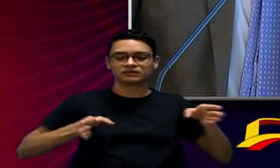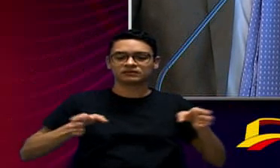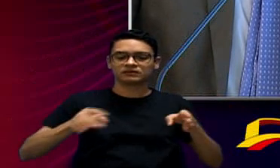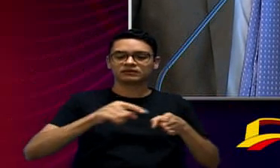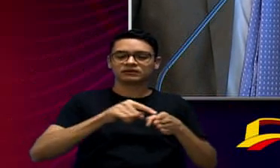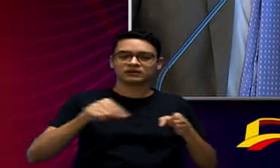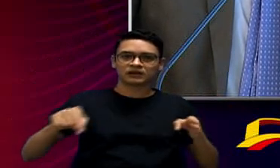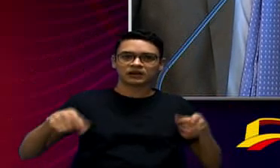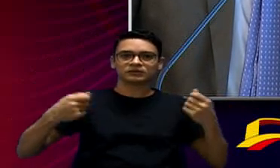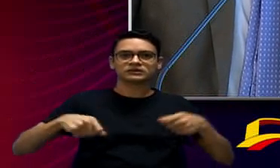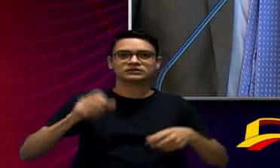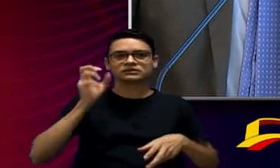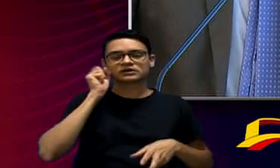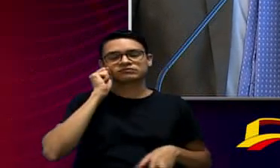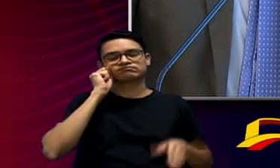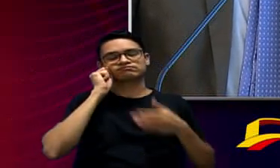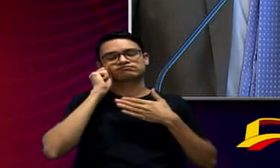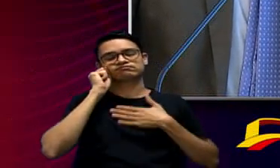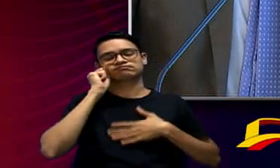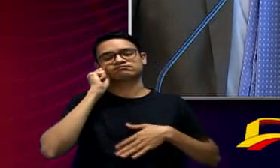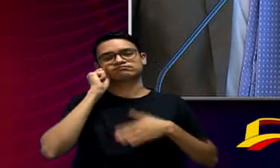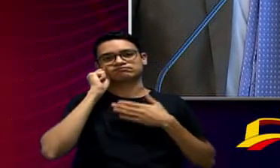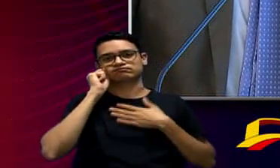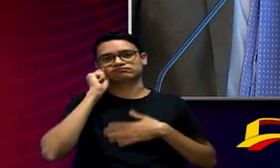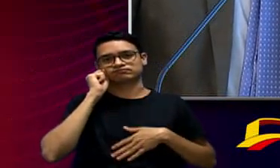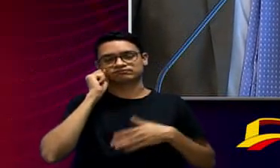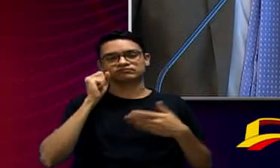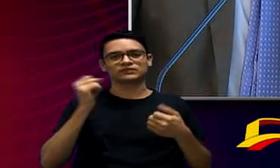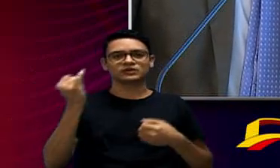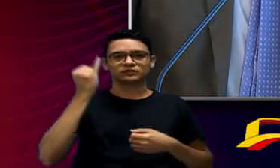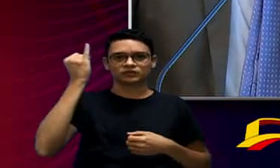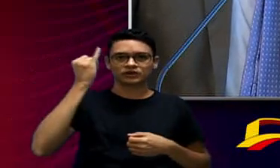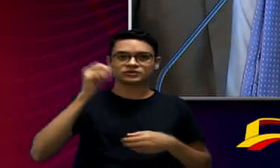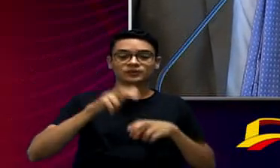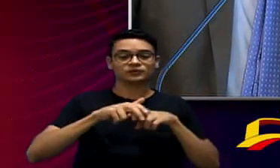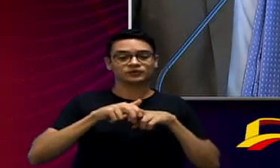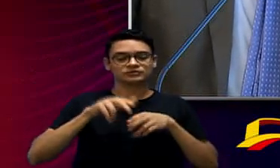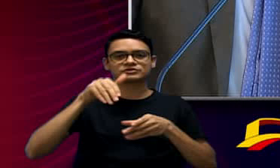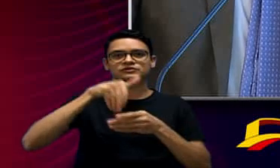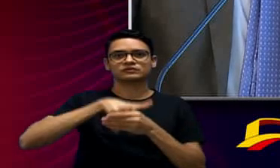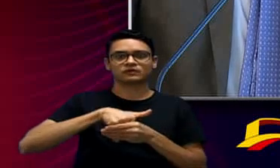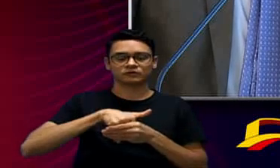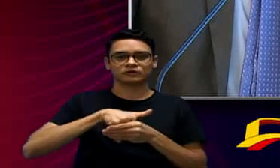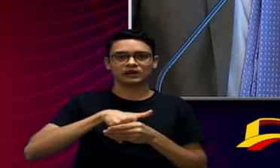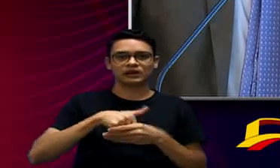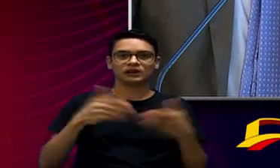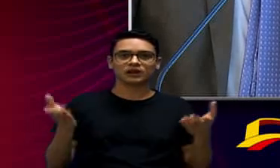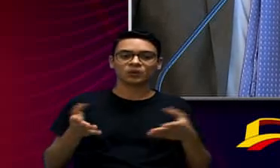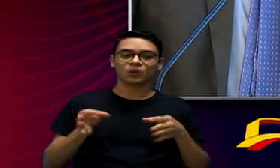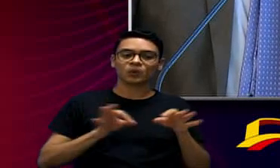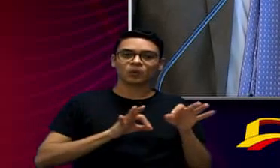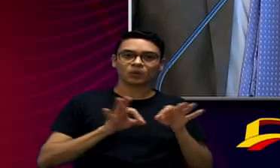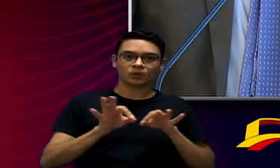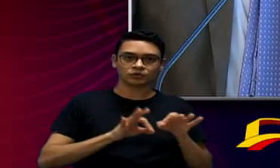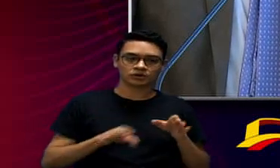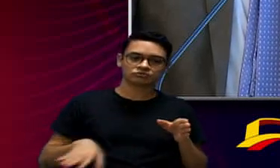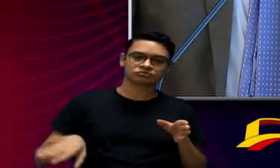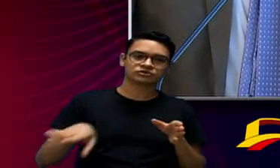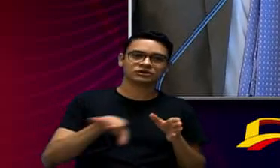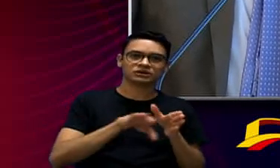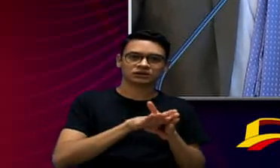espaço também do descanso. Então, por esse motivo, né, que nós votamos. E agora o projeto ele só vem fazer a correção